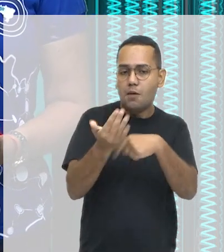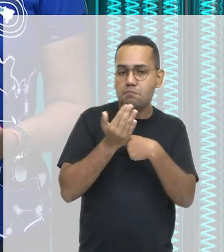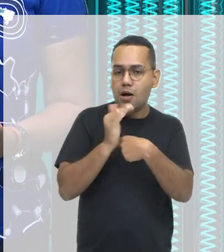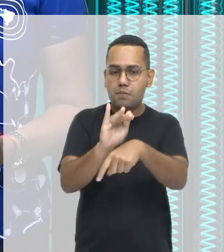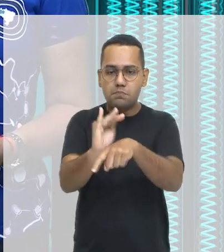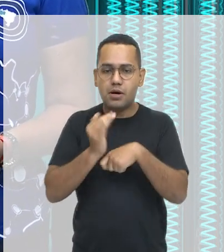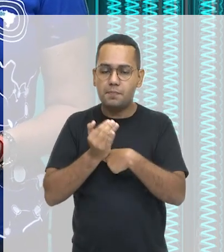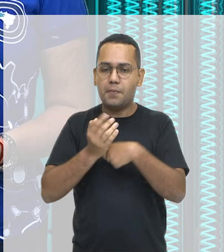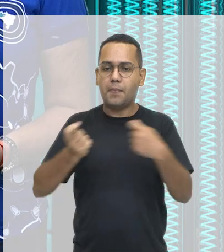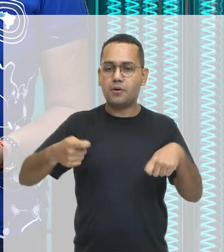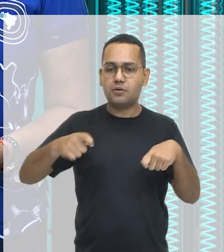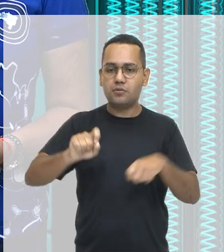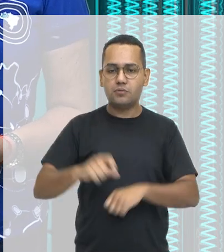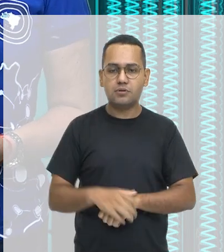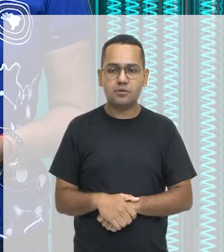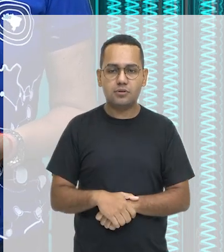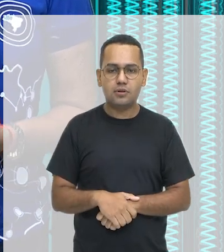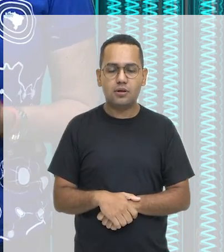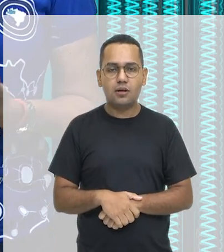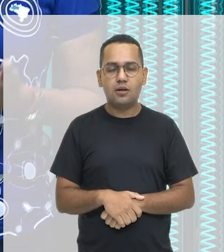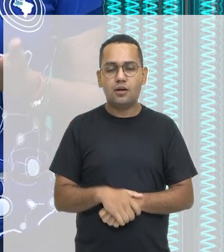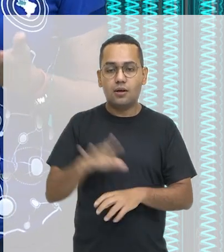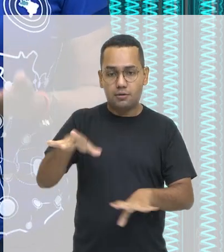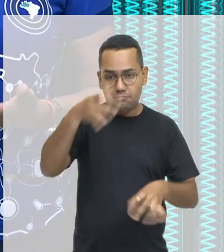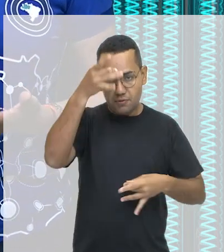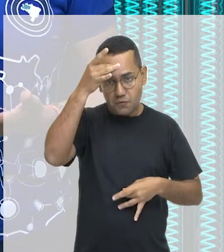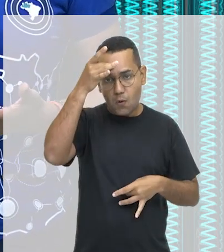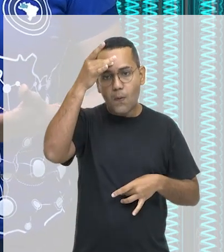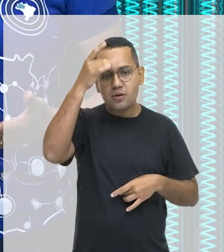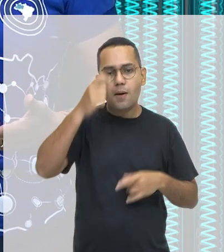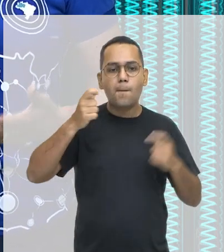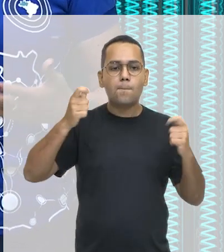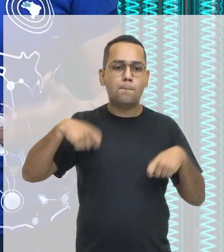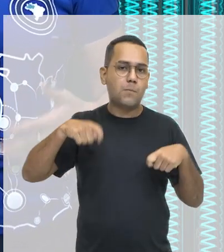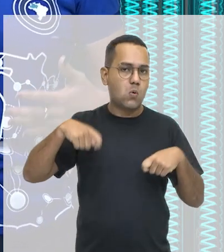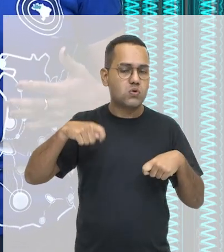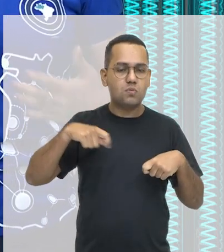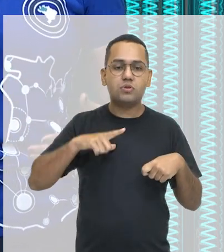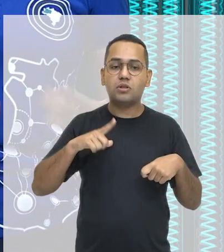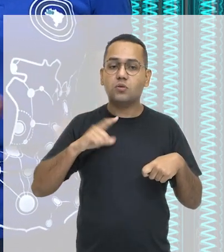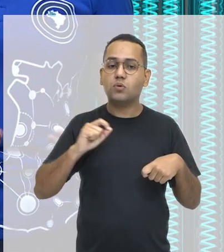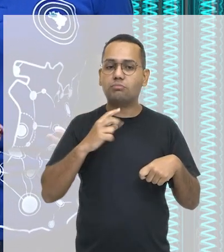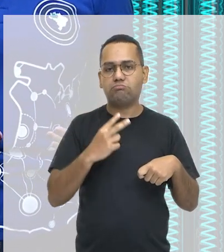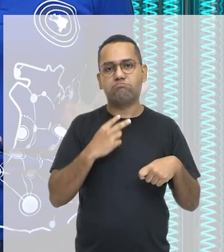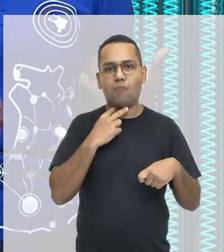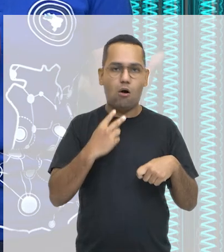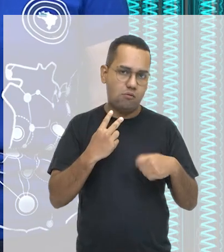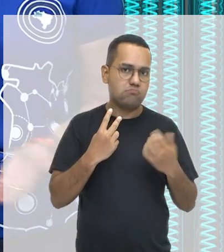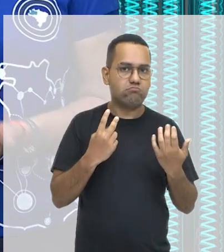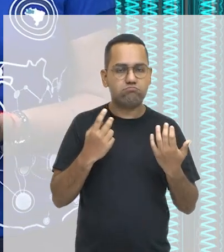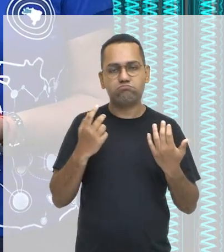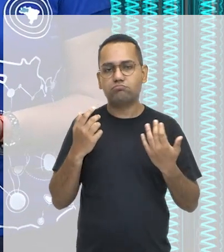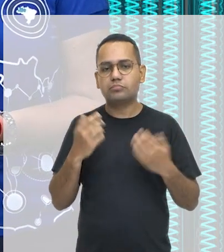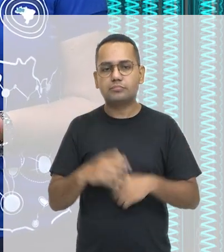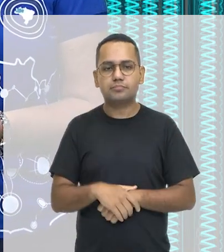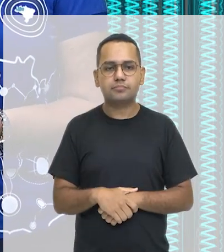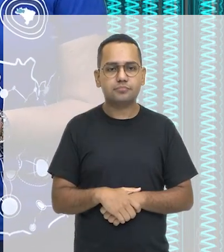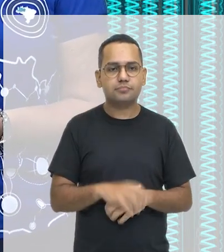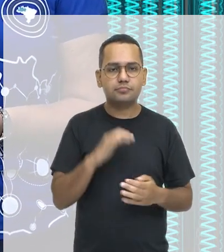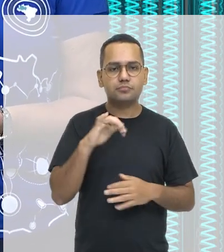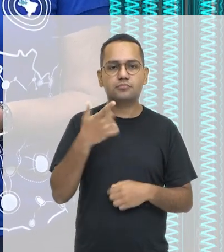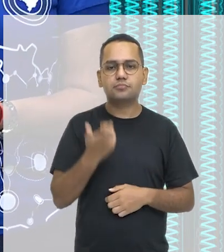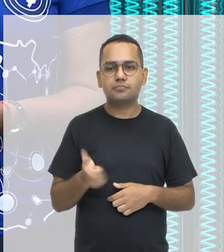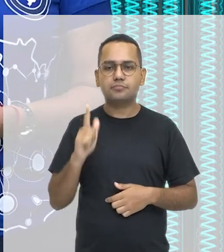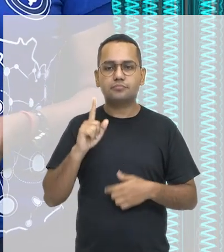colaboração, permitindo que cada performer adicione sua própria voz à narrativa. Jogos